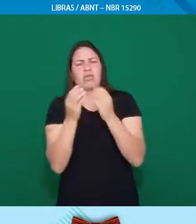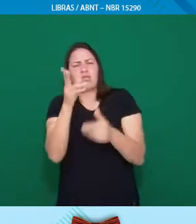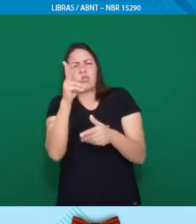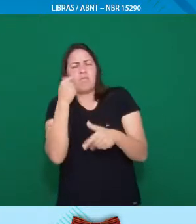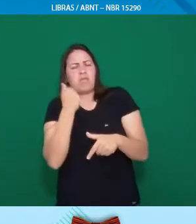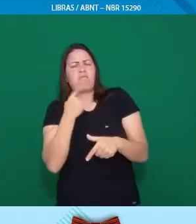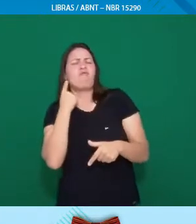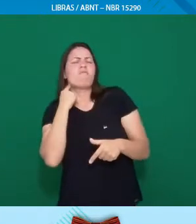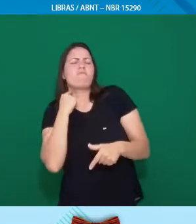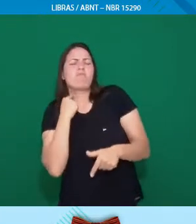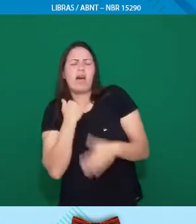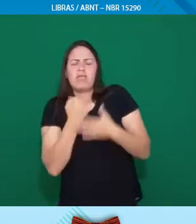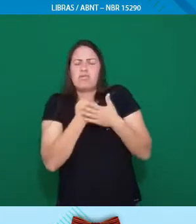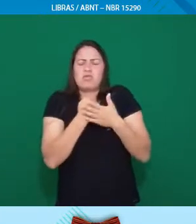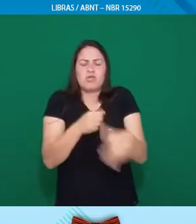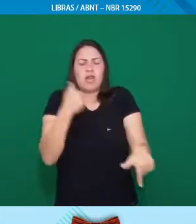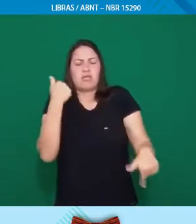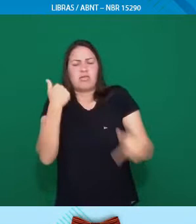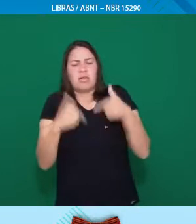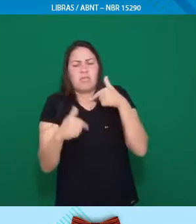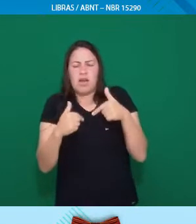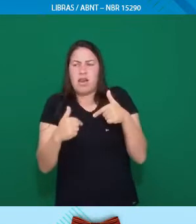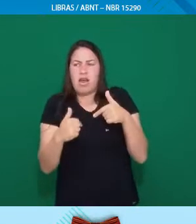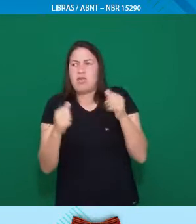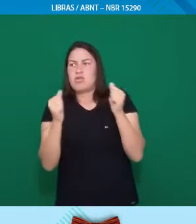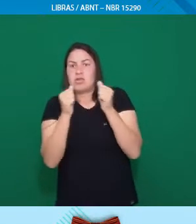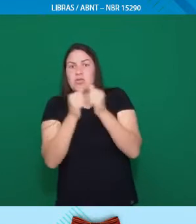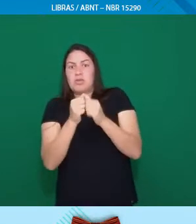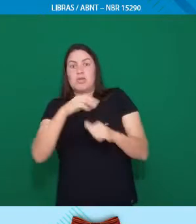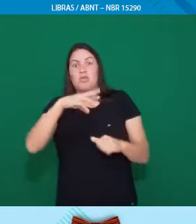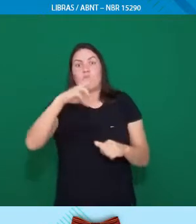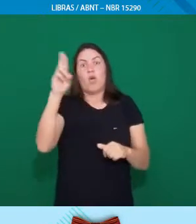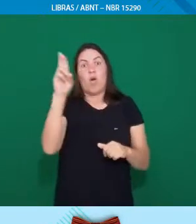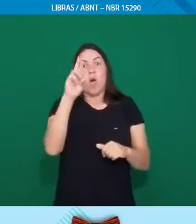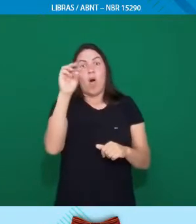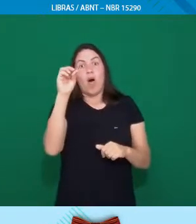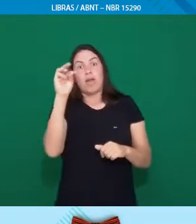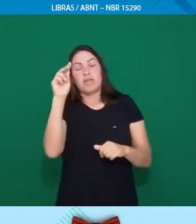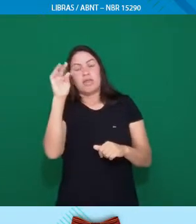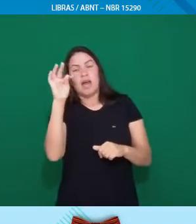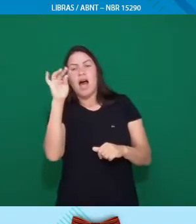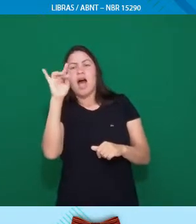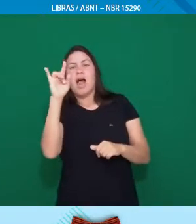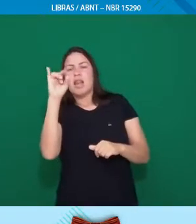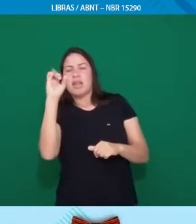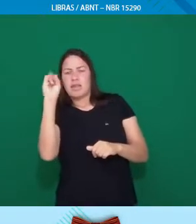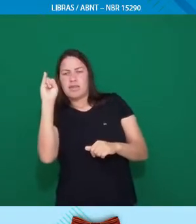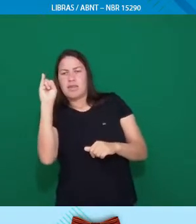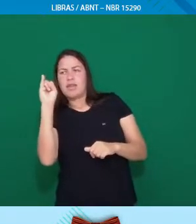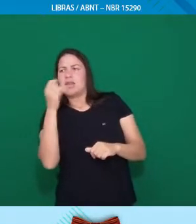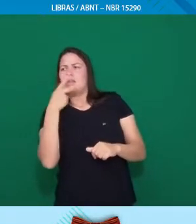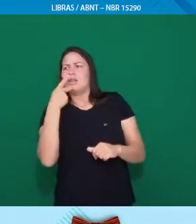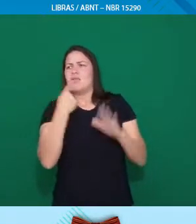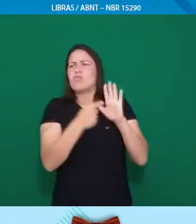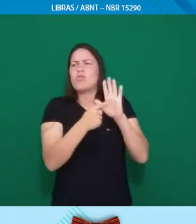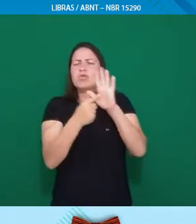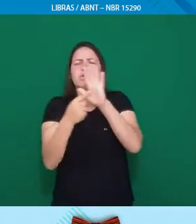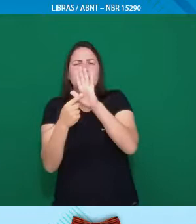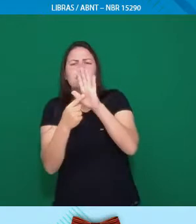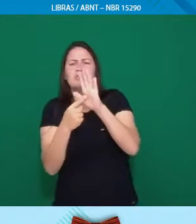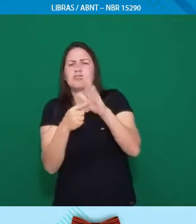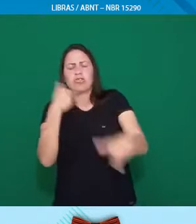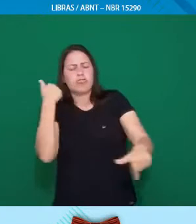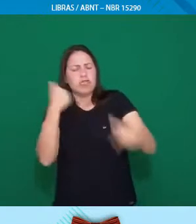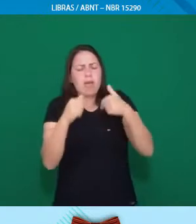sabe que a Marli sempre se dedicou né Às vezes eu estou presente no Rotary Paulo tá aqui também né Muito bem representando e